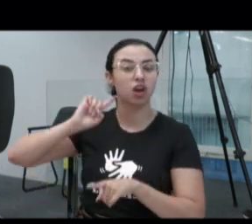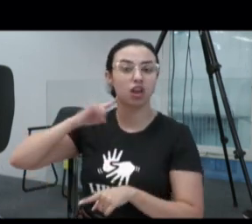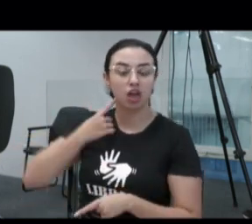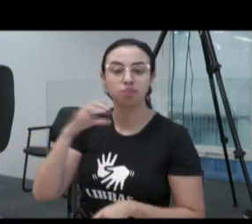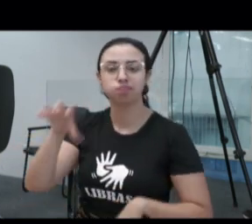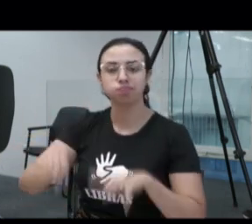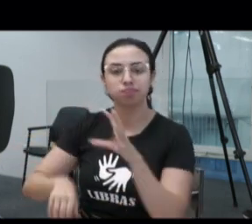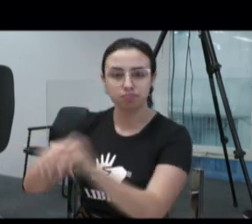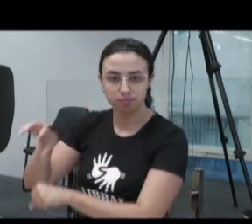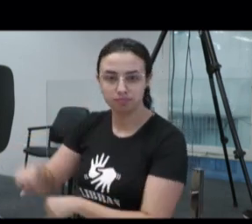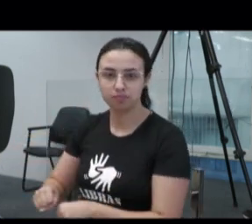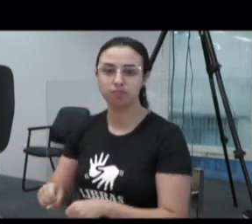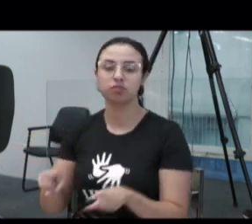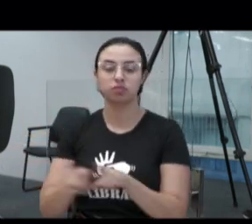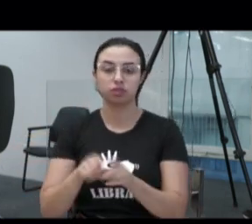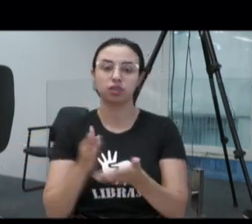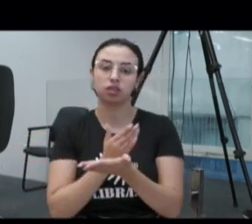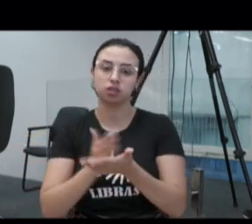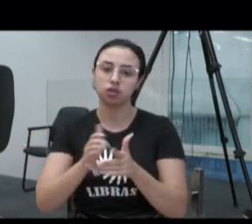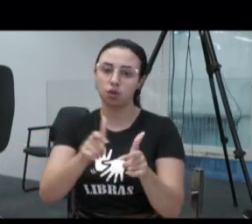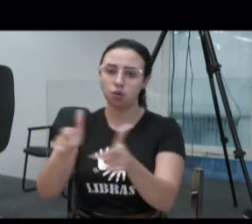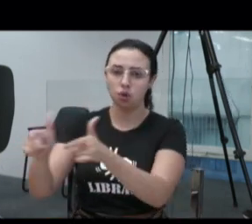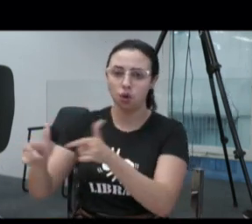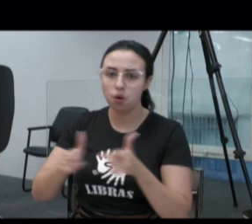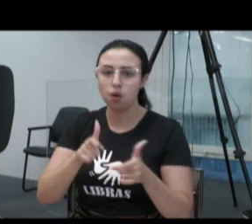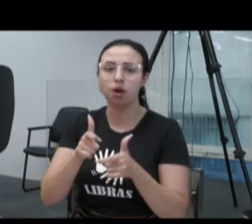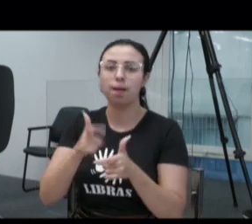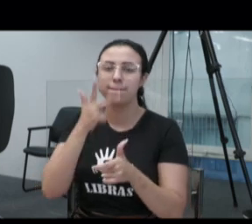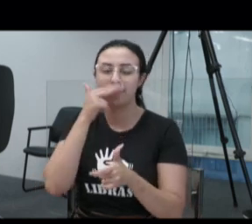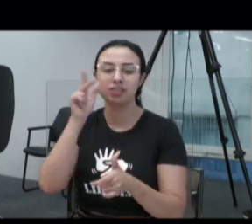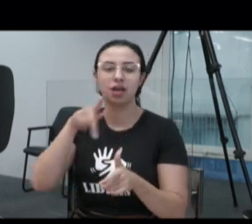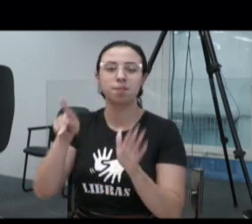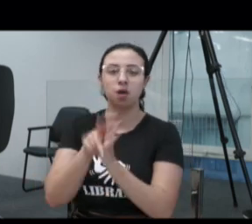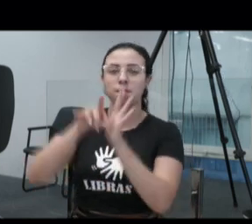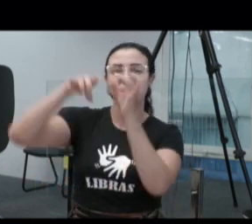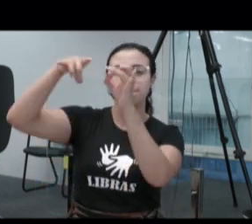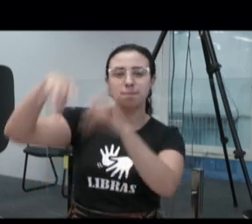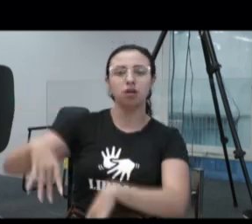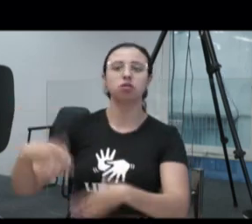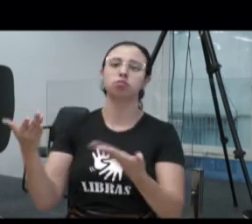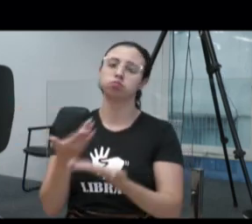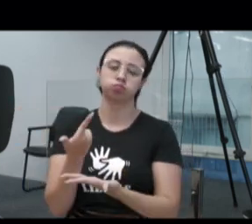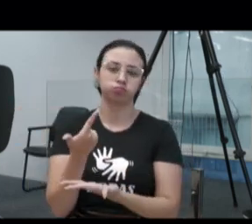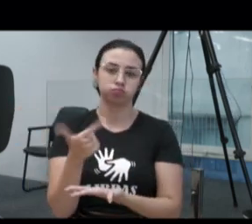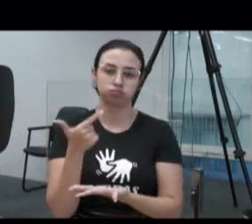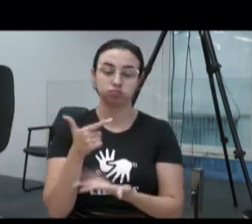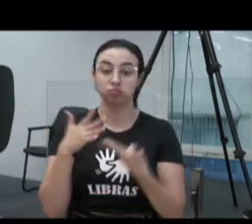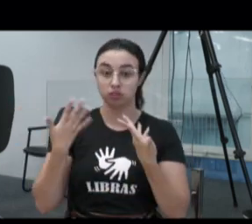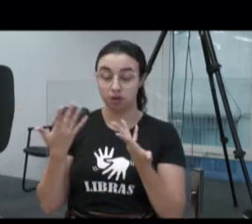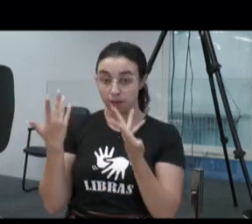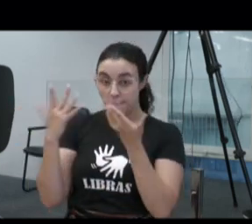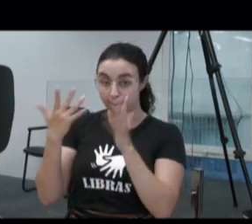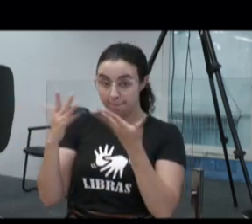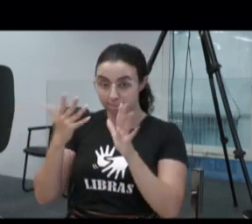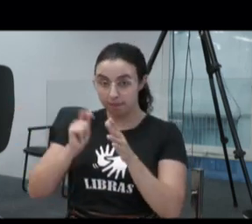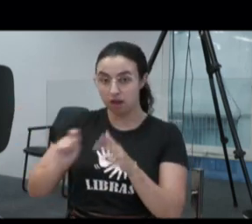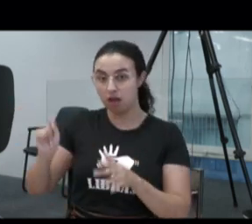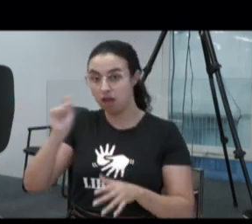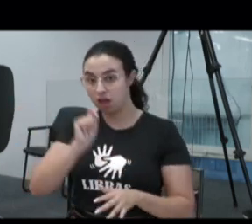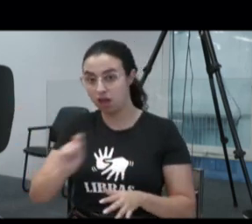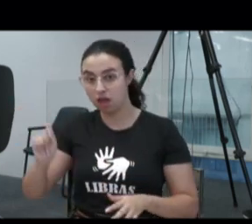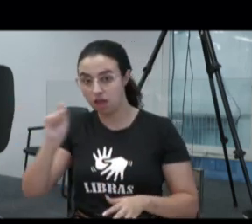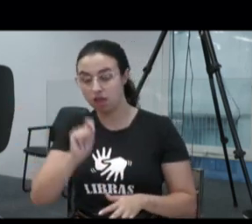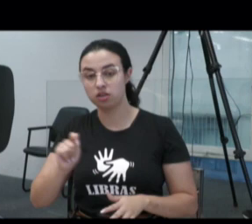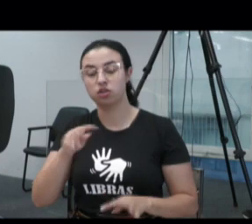muitos pontos que eram tidos como descarte, hoje já não existe mais. Então, parabéns às associações unificadas,